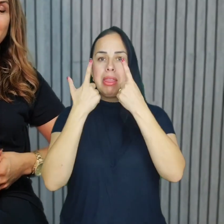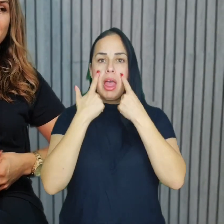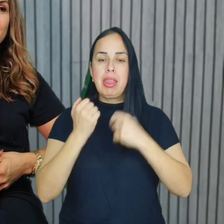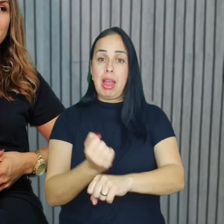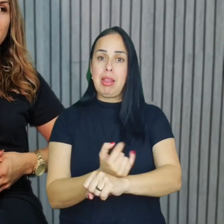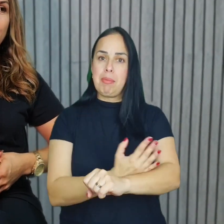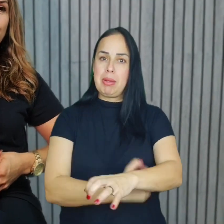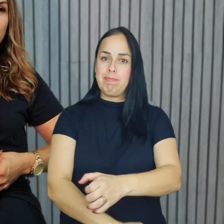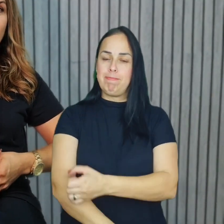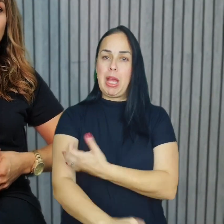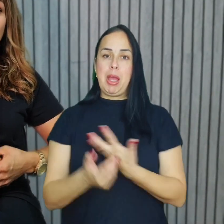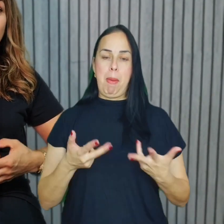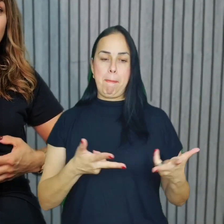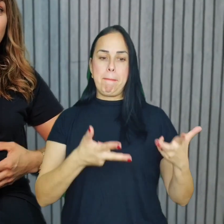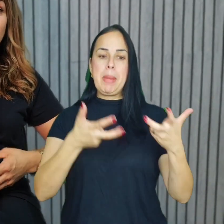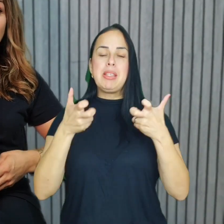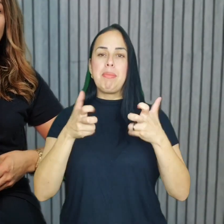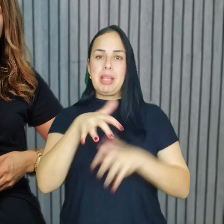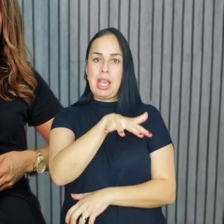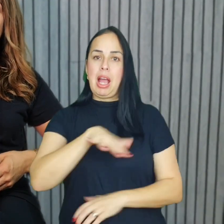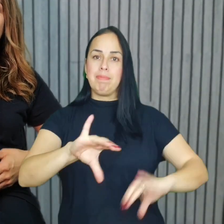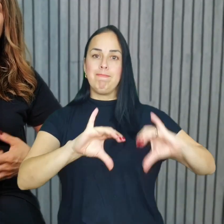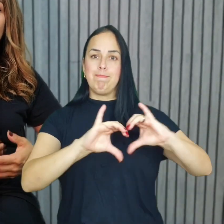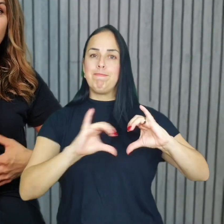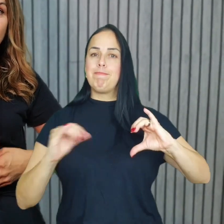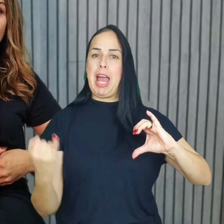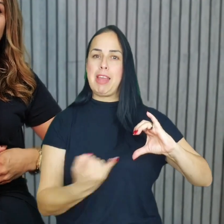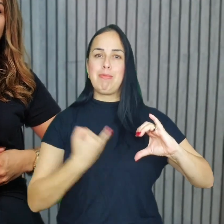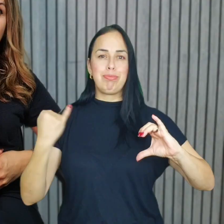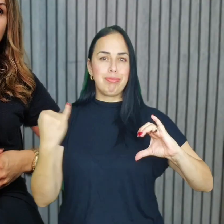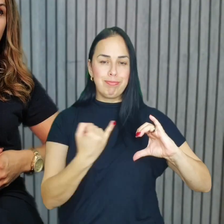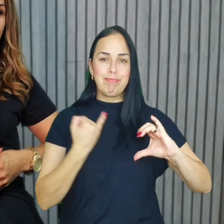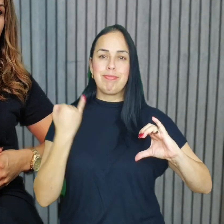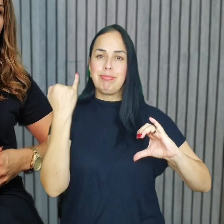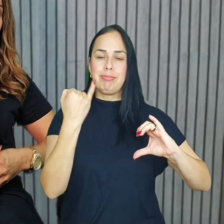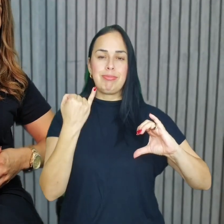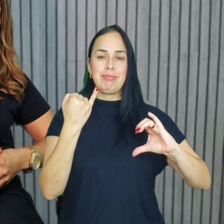demais. Eu vi a importância deste lugar aqui,